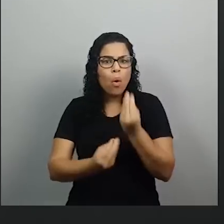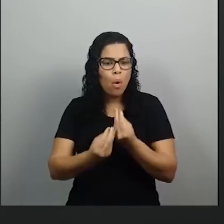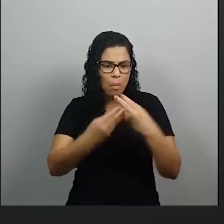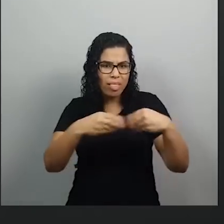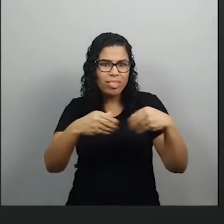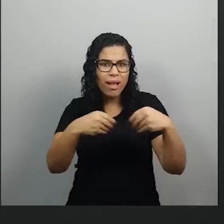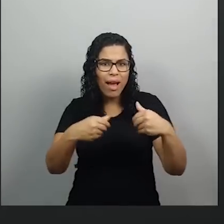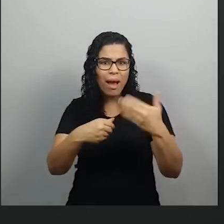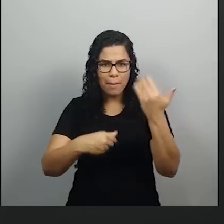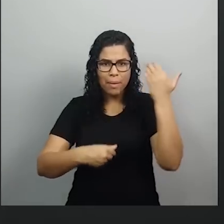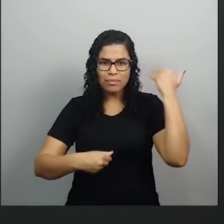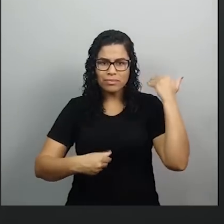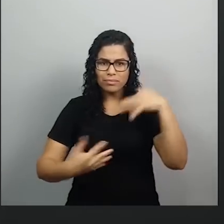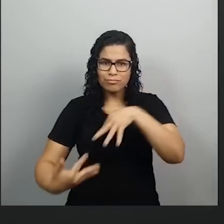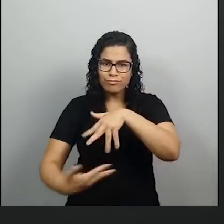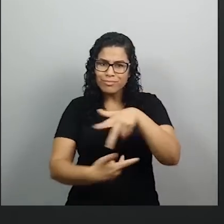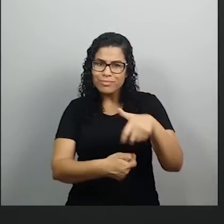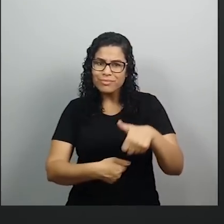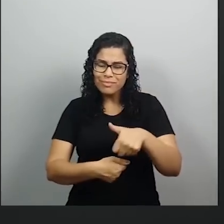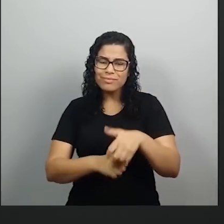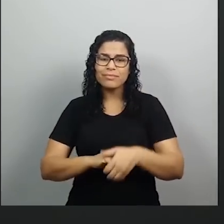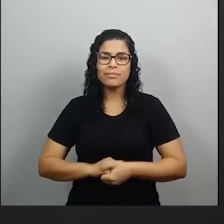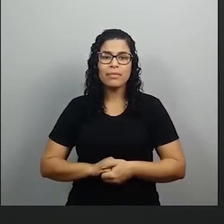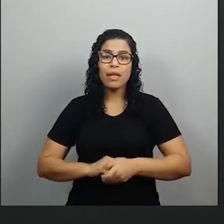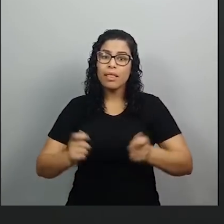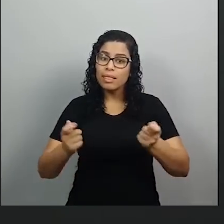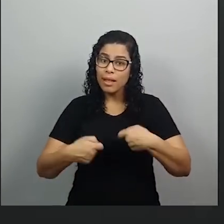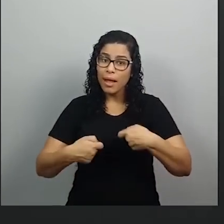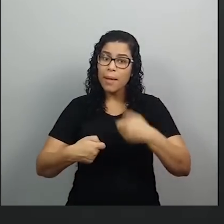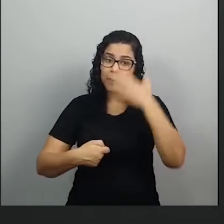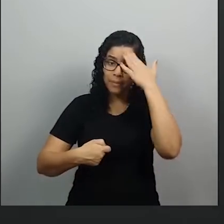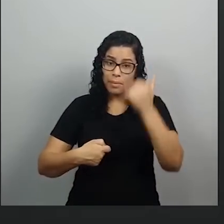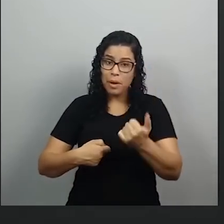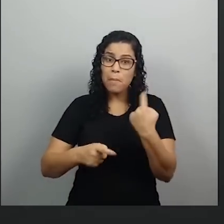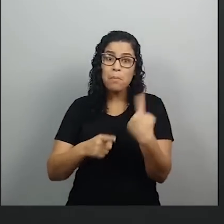Terra de antigamente? Só dá para saber por